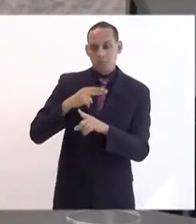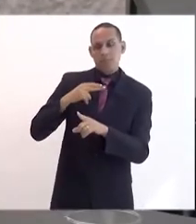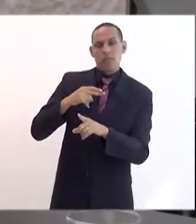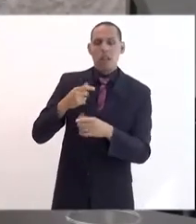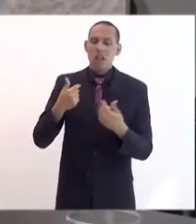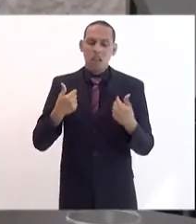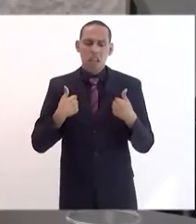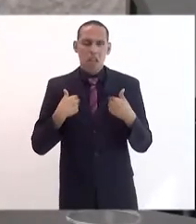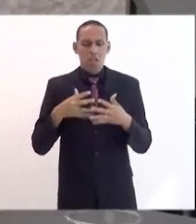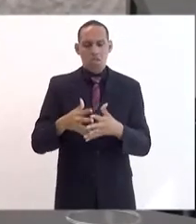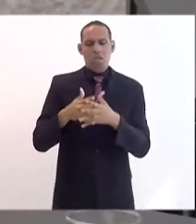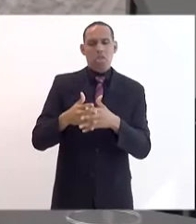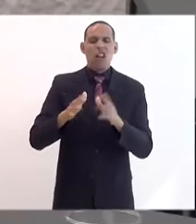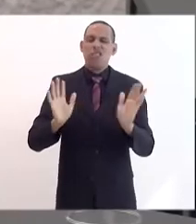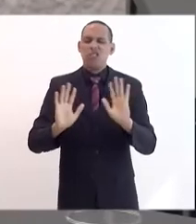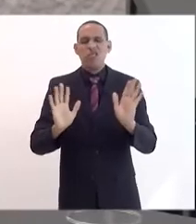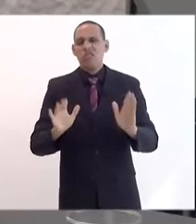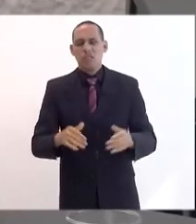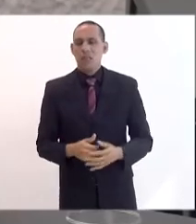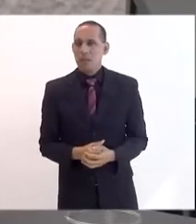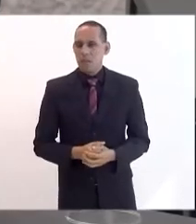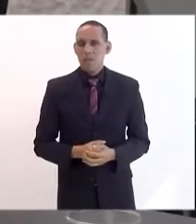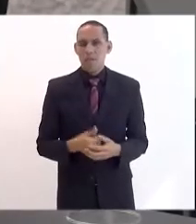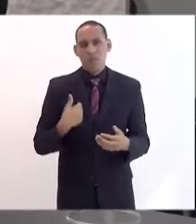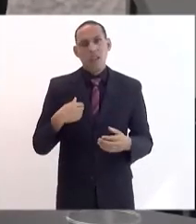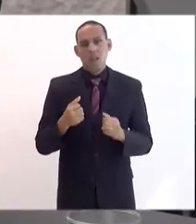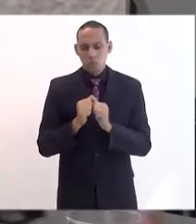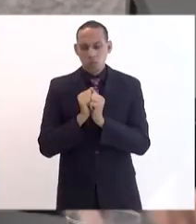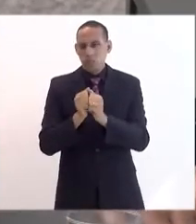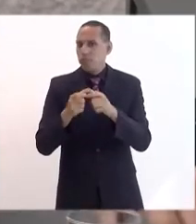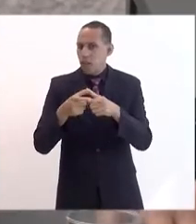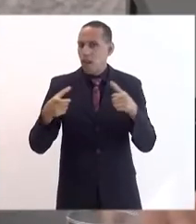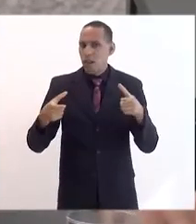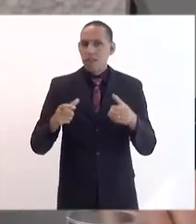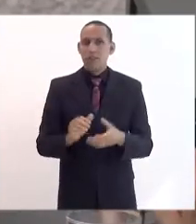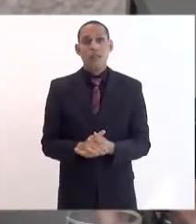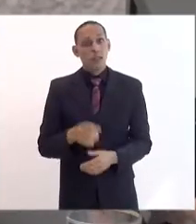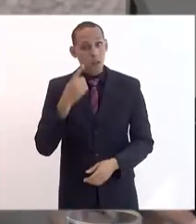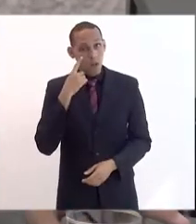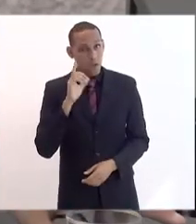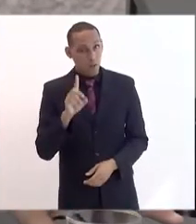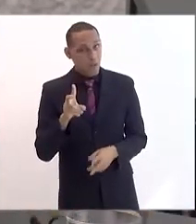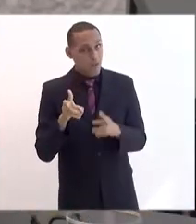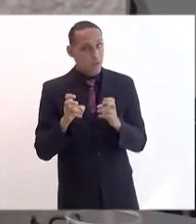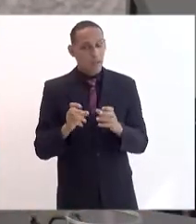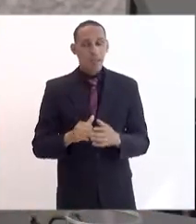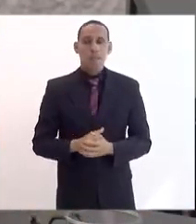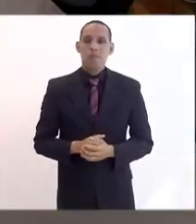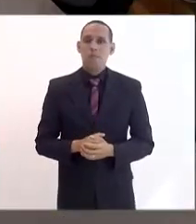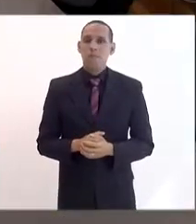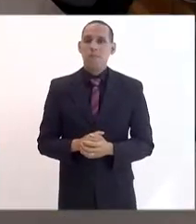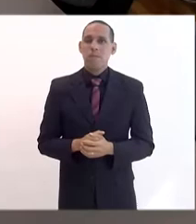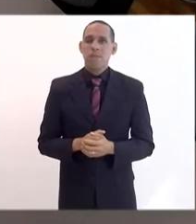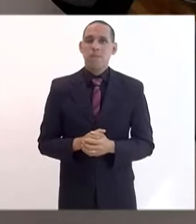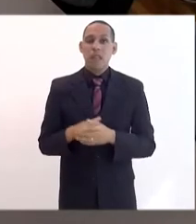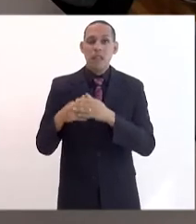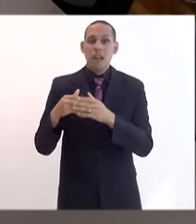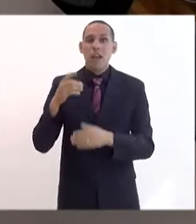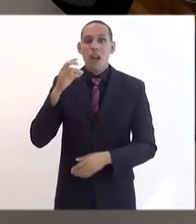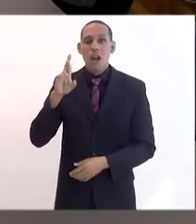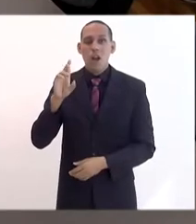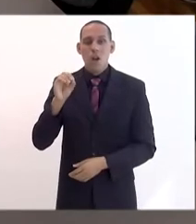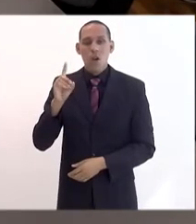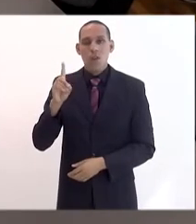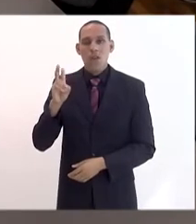vou atrapalhar jamais. Voto com a maioria. Você veja que, depois que o deputado Rodrigo